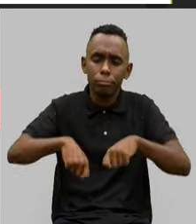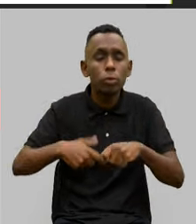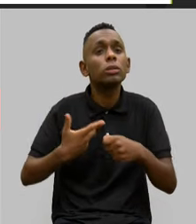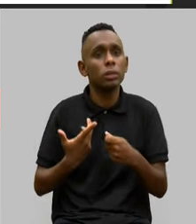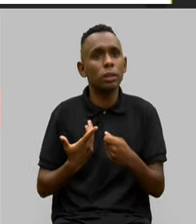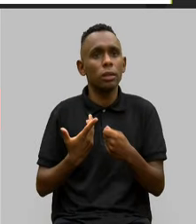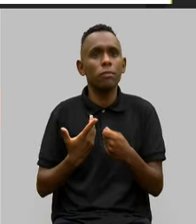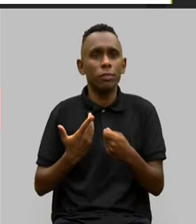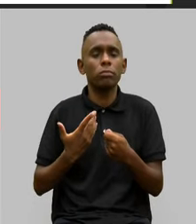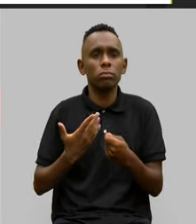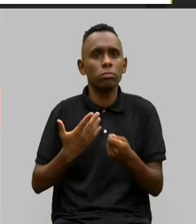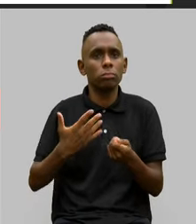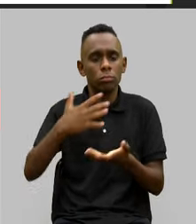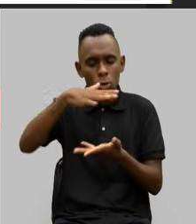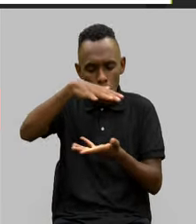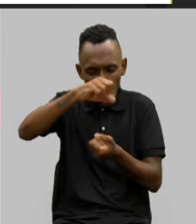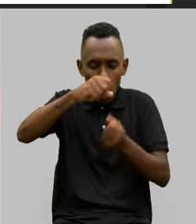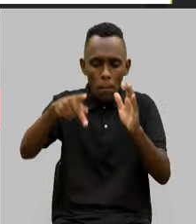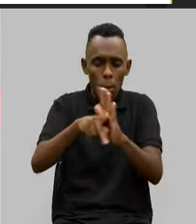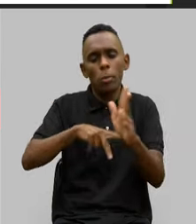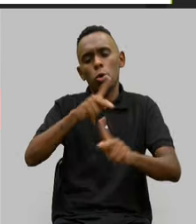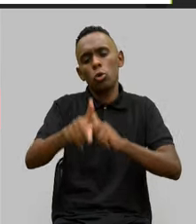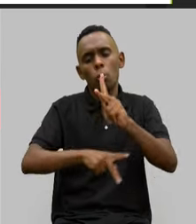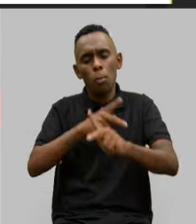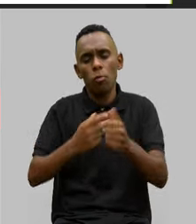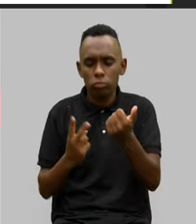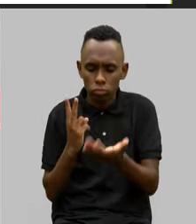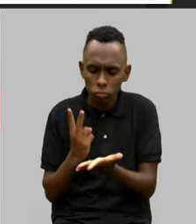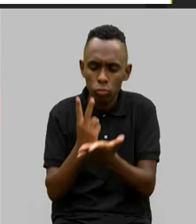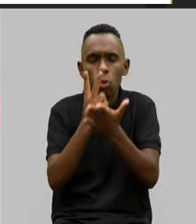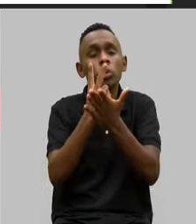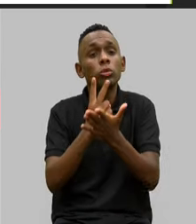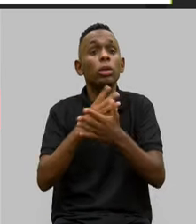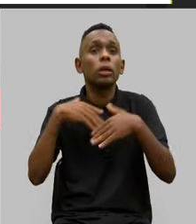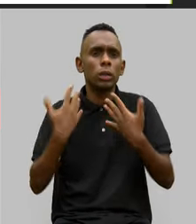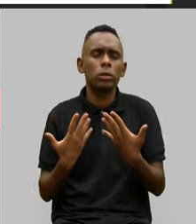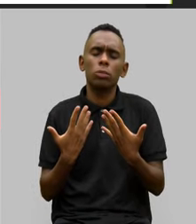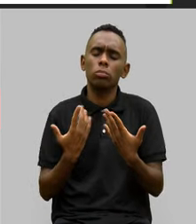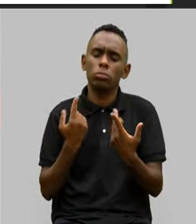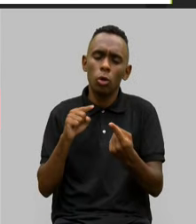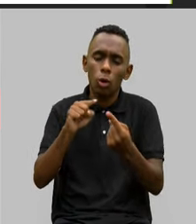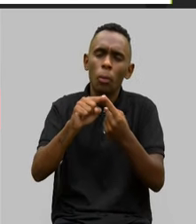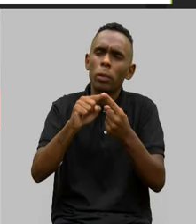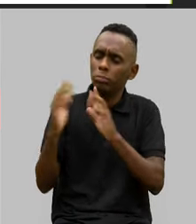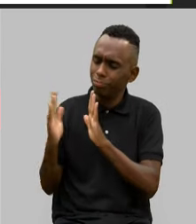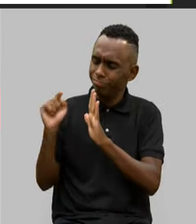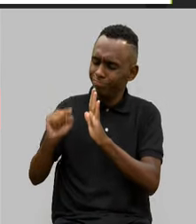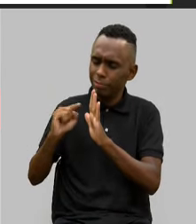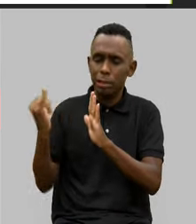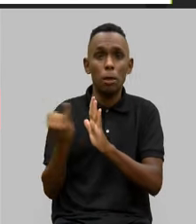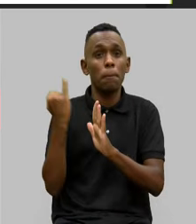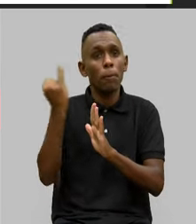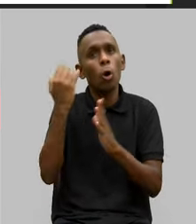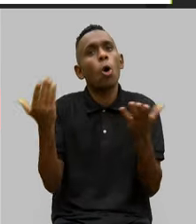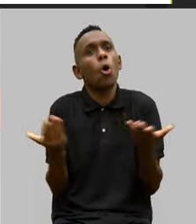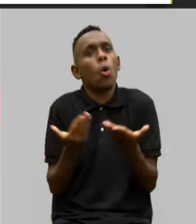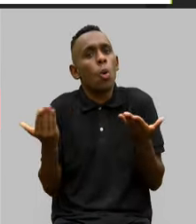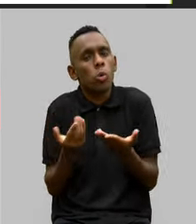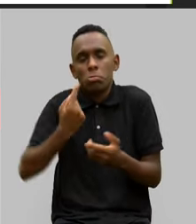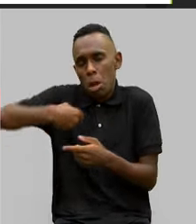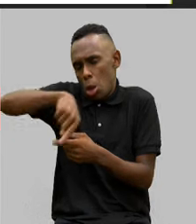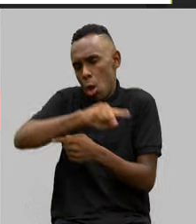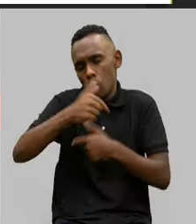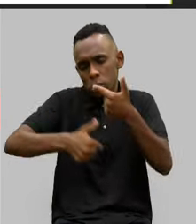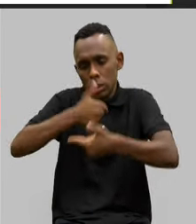sustentabilidade do seu povo essa ideia foi luminar na época hoje Especialmente Para nós que